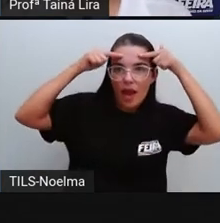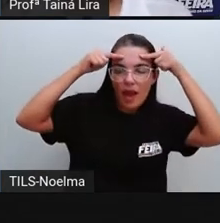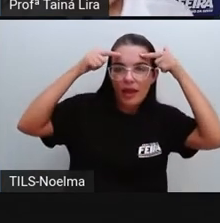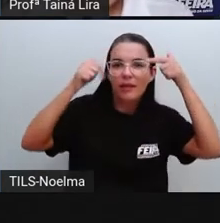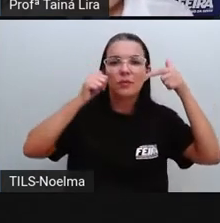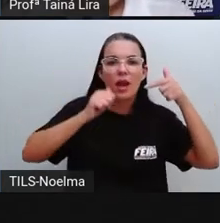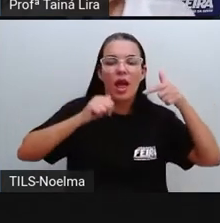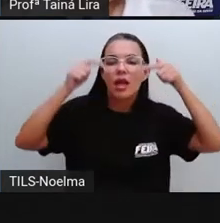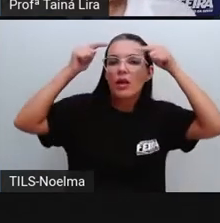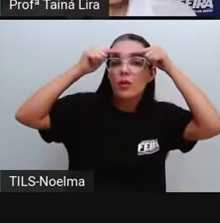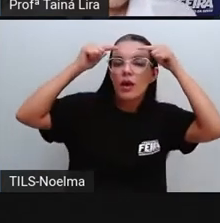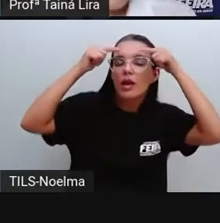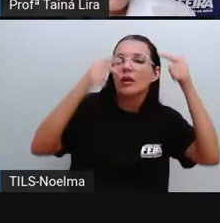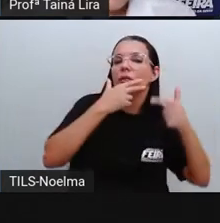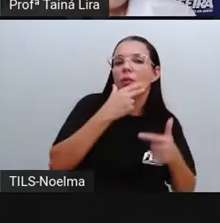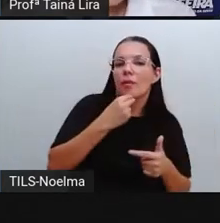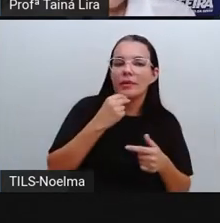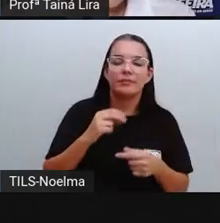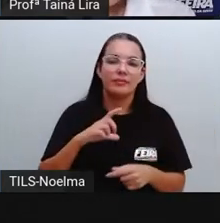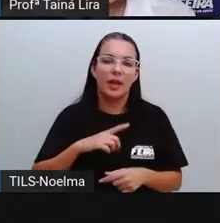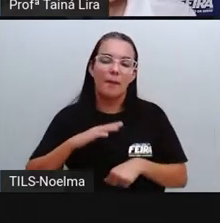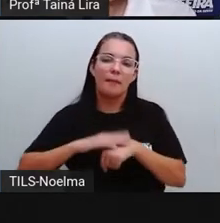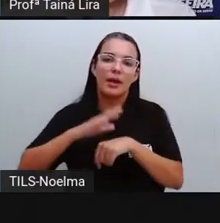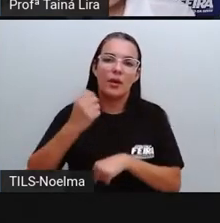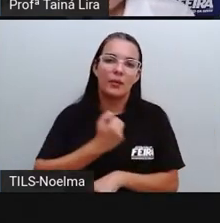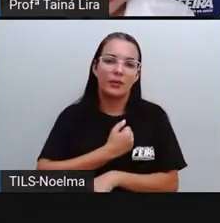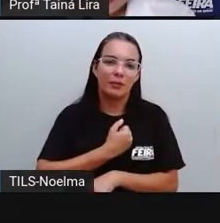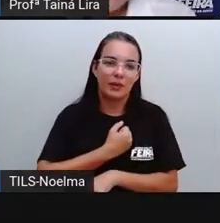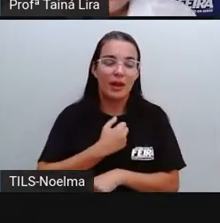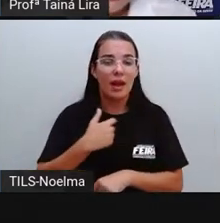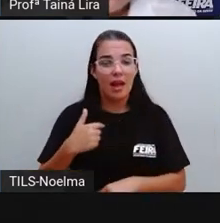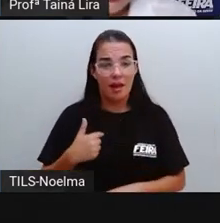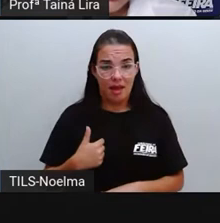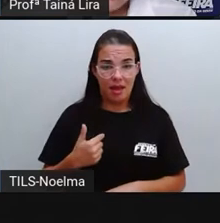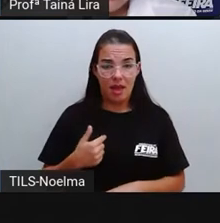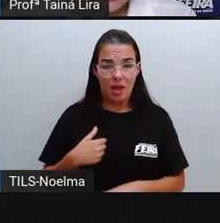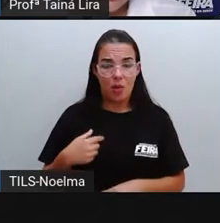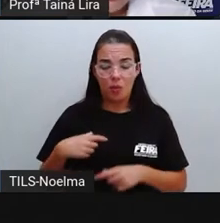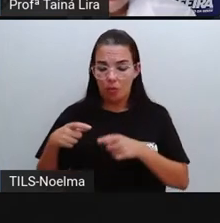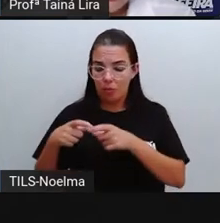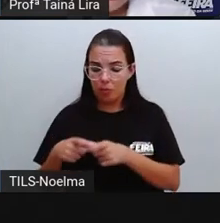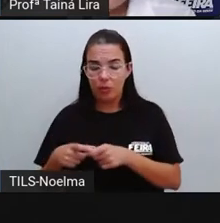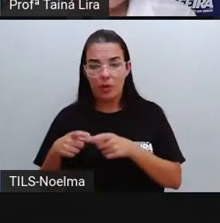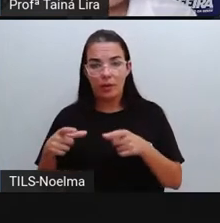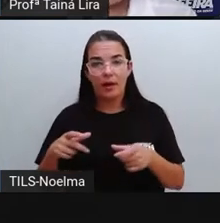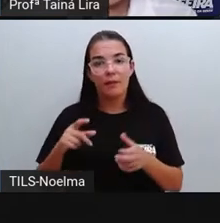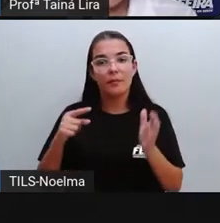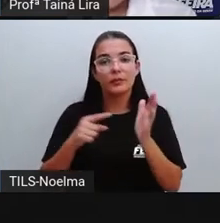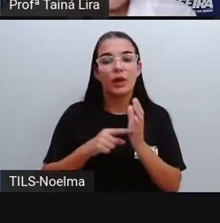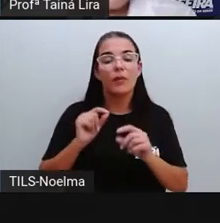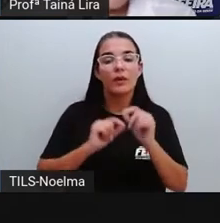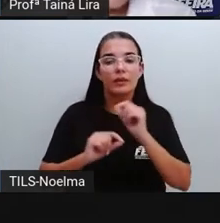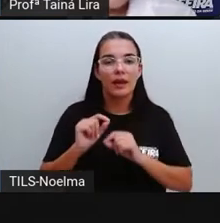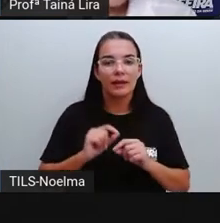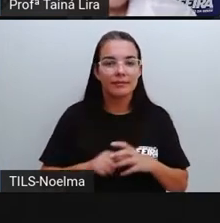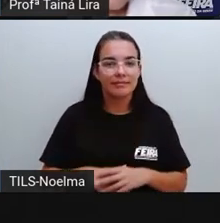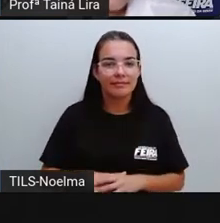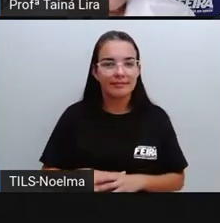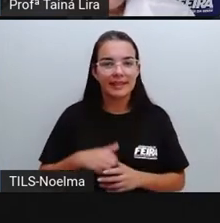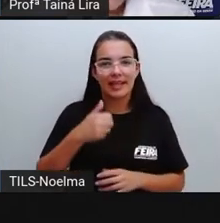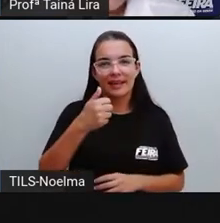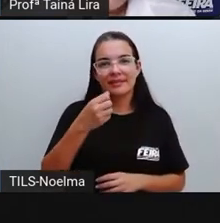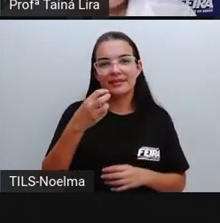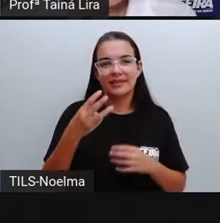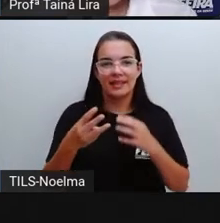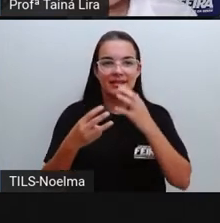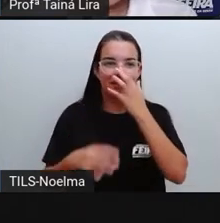o rei e a rainha, tá? Já a minha maior pontuação foi ali o 13,